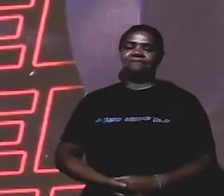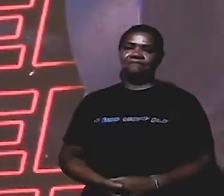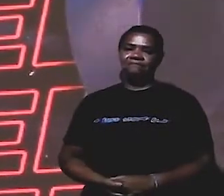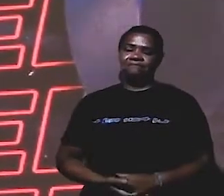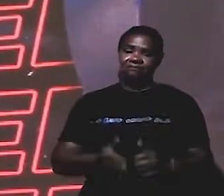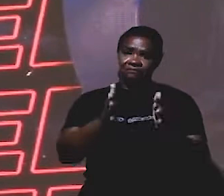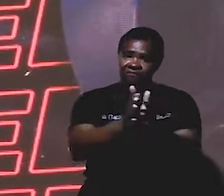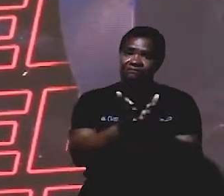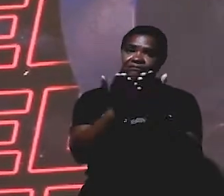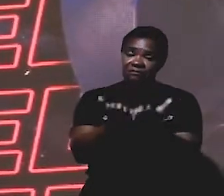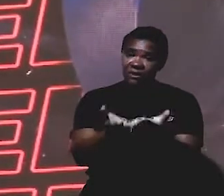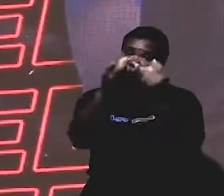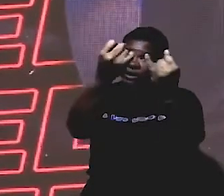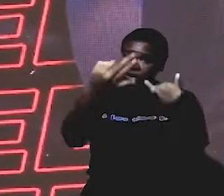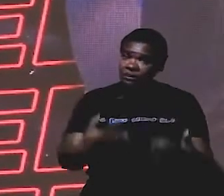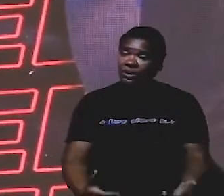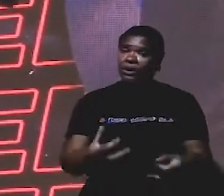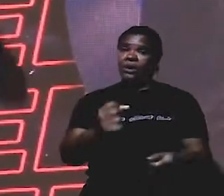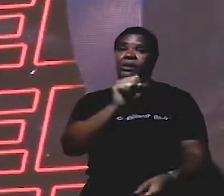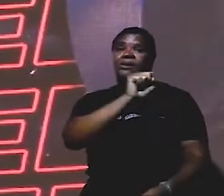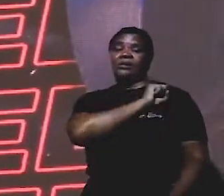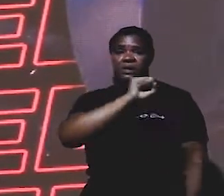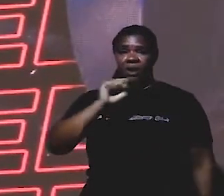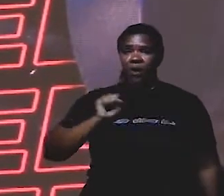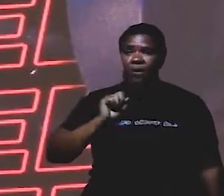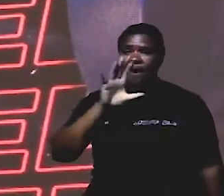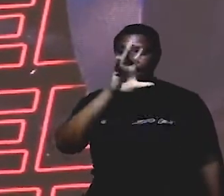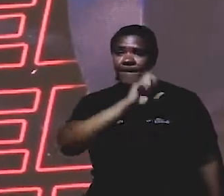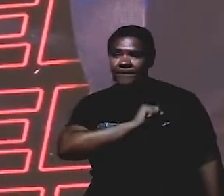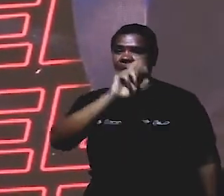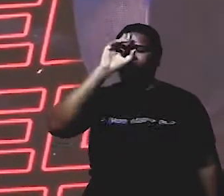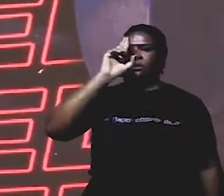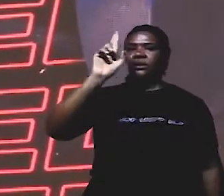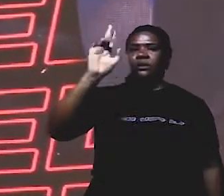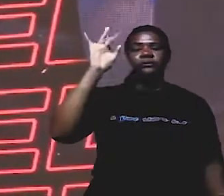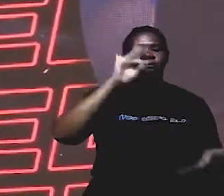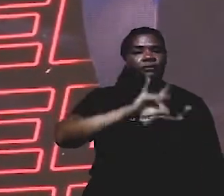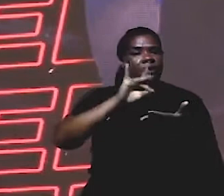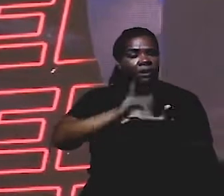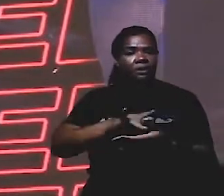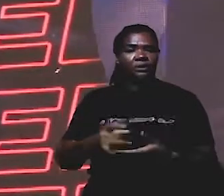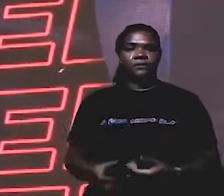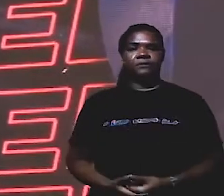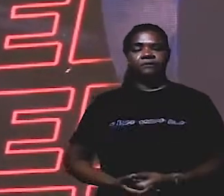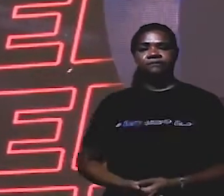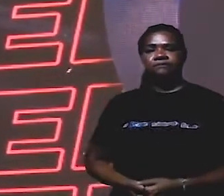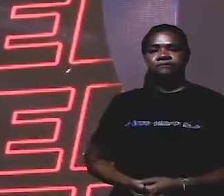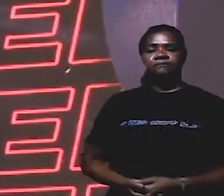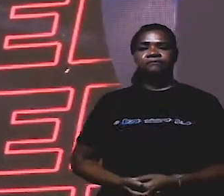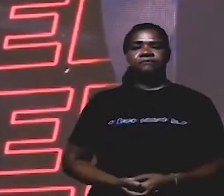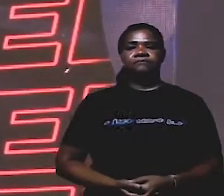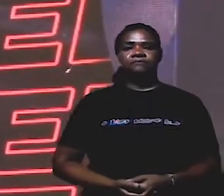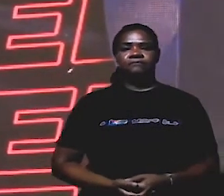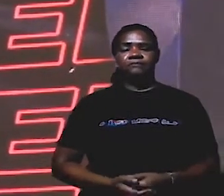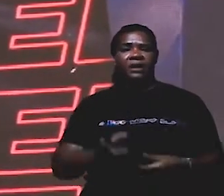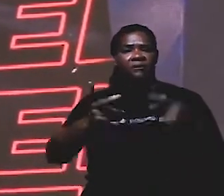A Bíblia diz que Salomão amava ao Senhor. Que a despeito